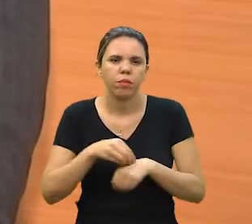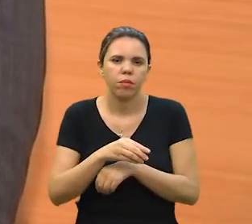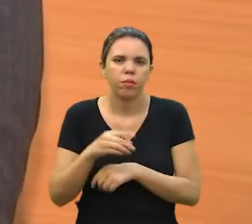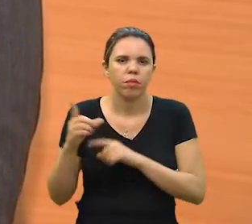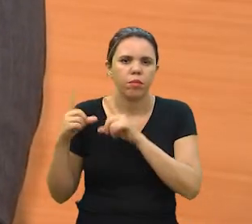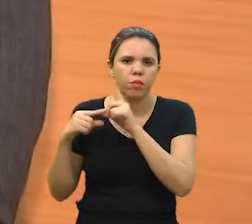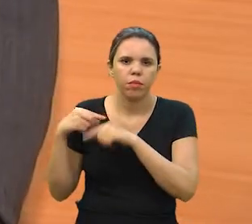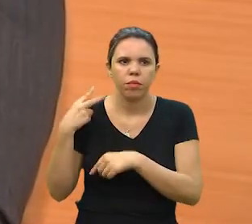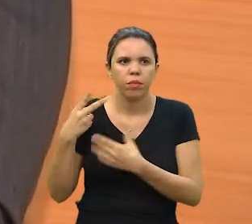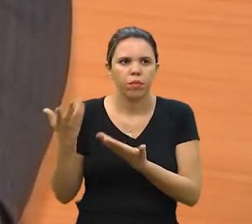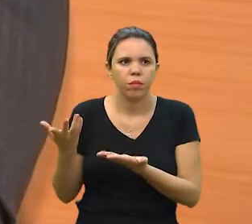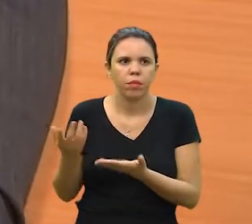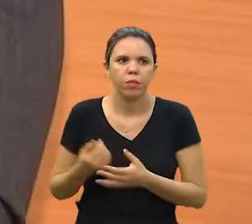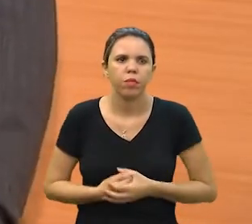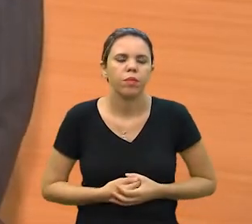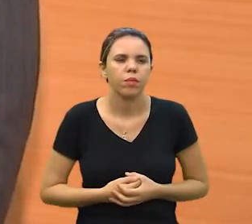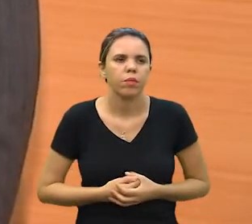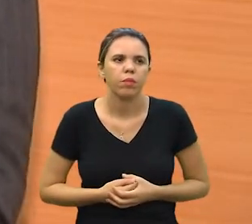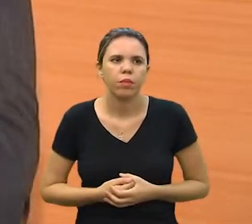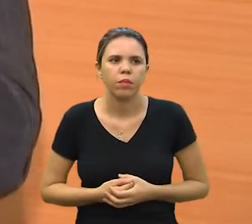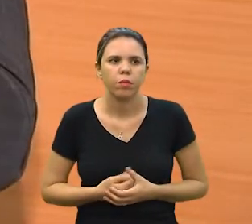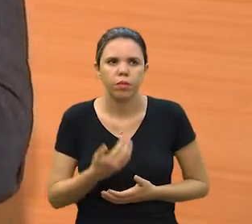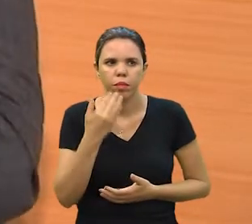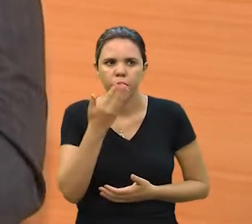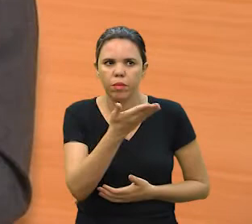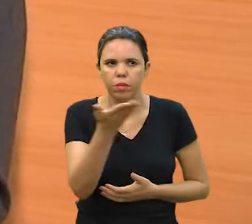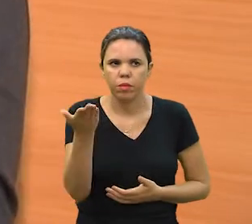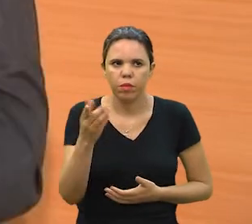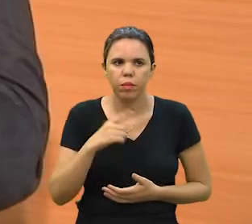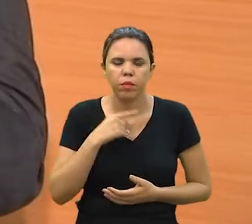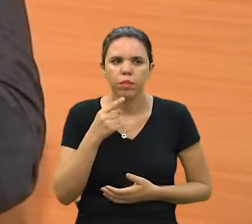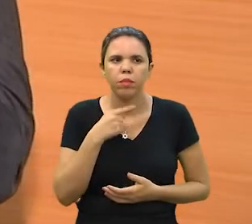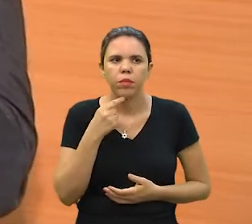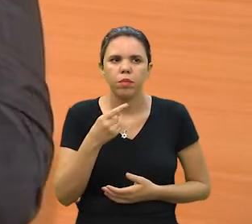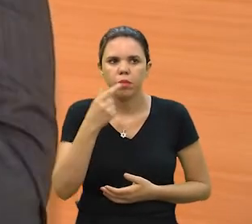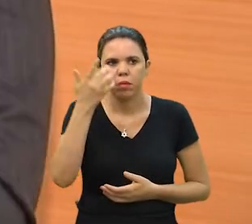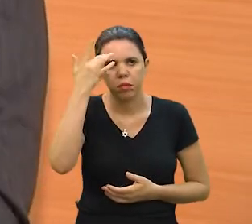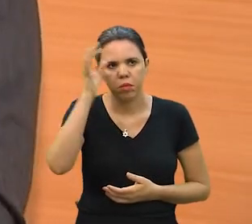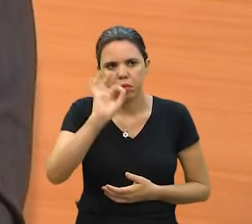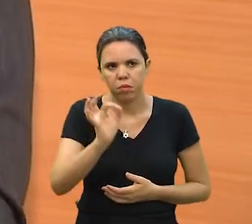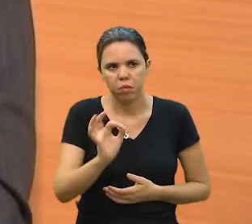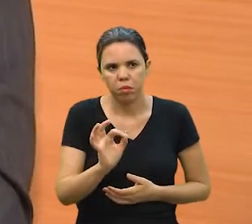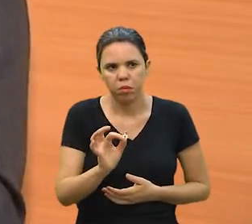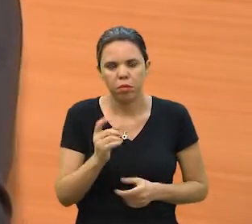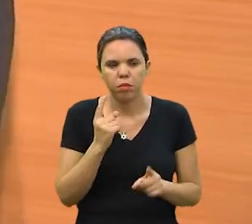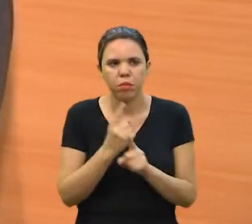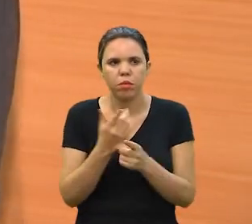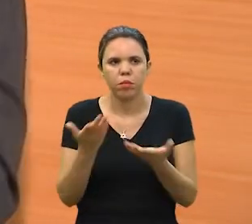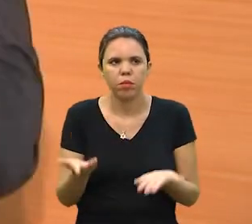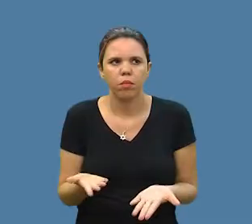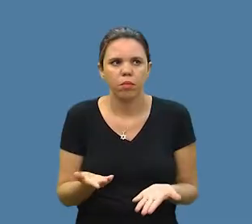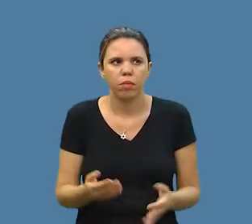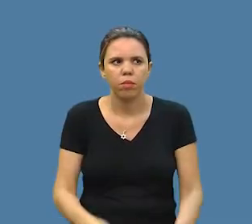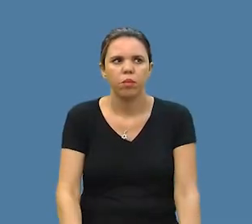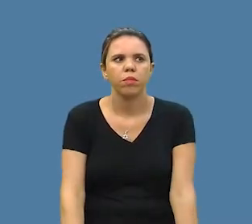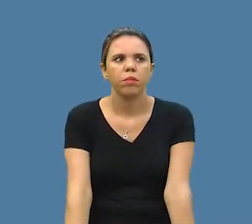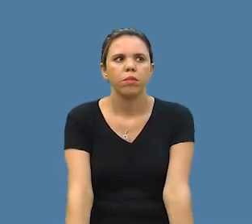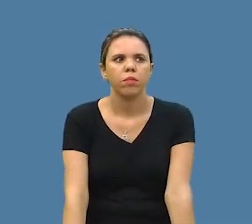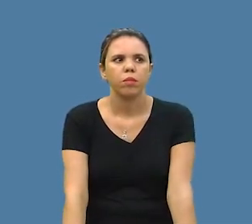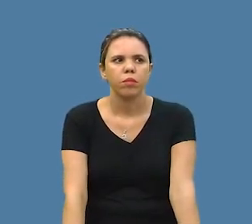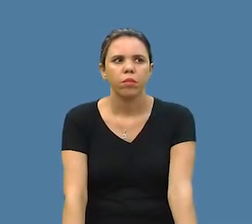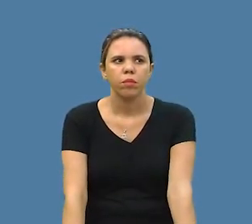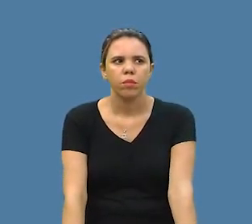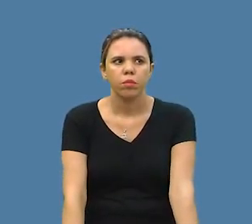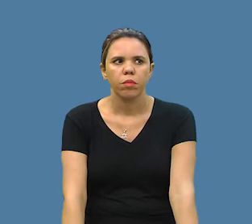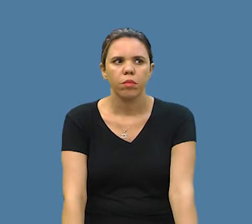do Major Jaime? Aquela boa câmera lembrança, né? Eu peço para você, se você tiver dúvida, não souber, né, como nos encontrar, coloca na